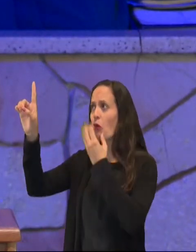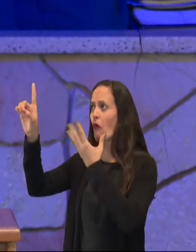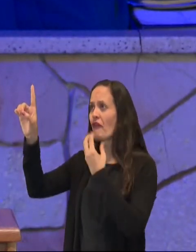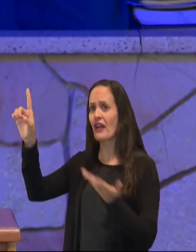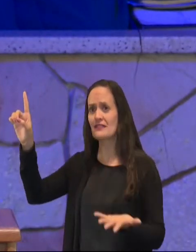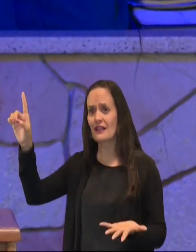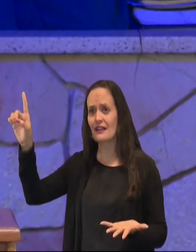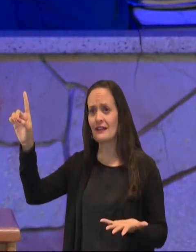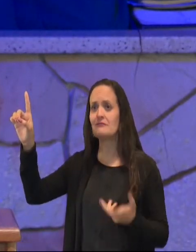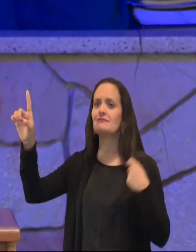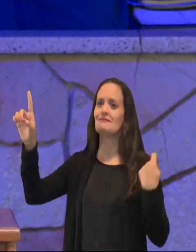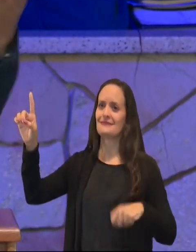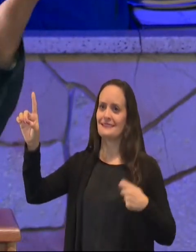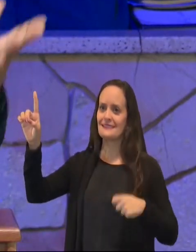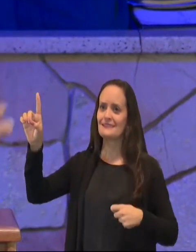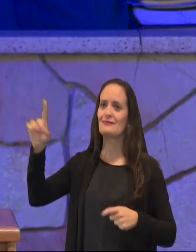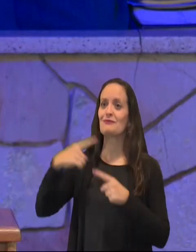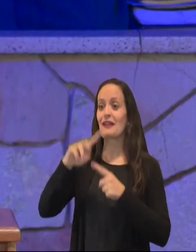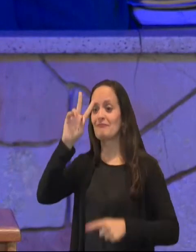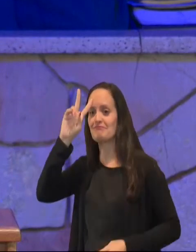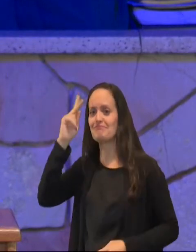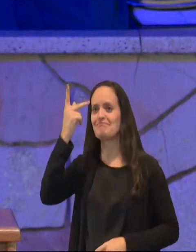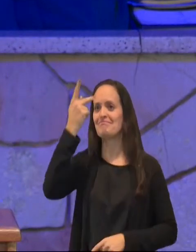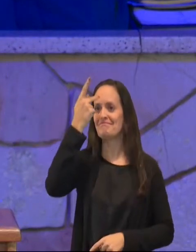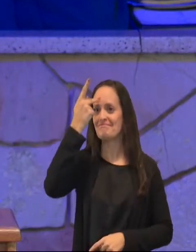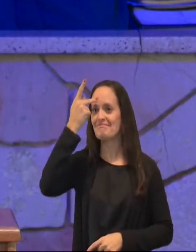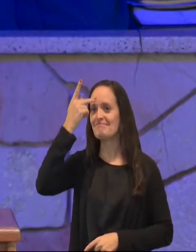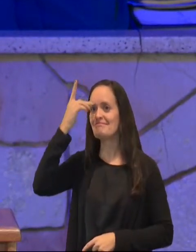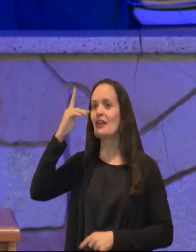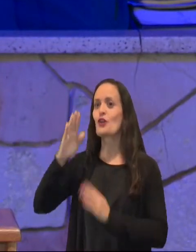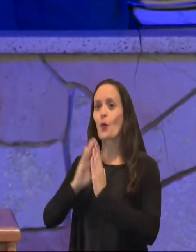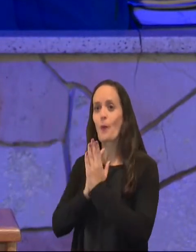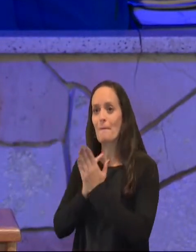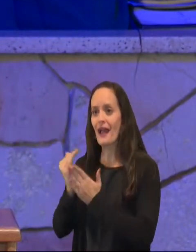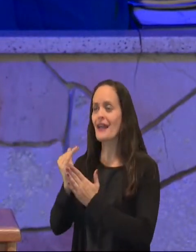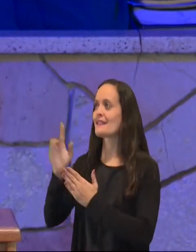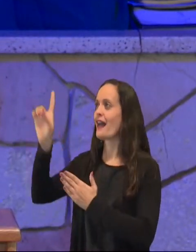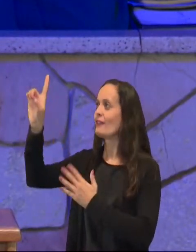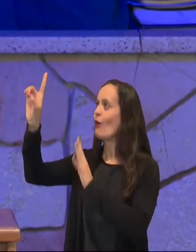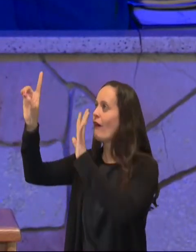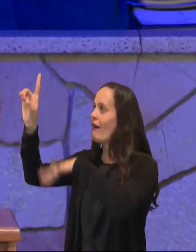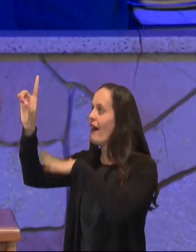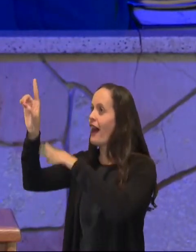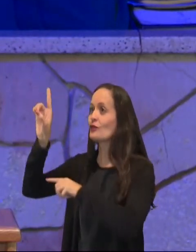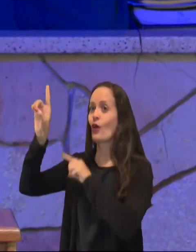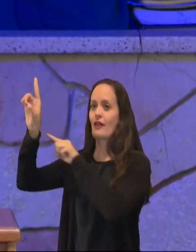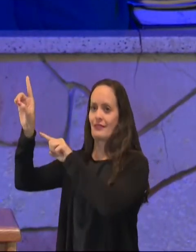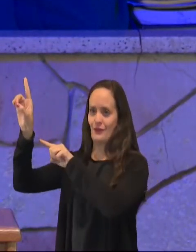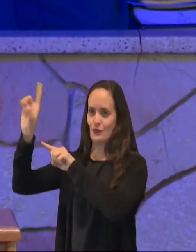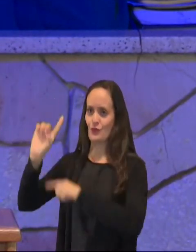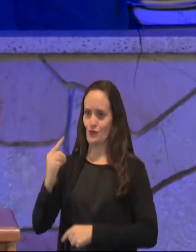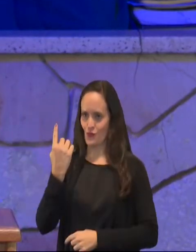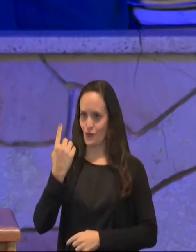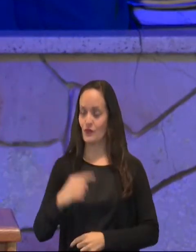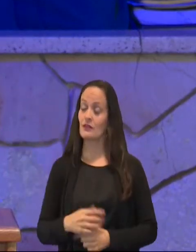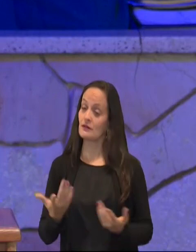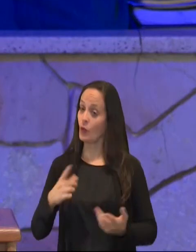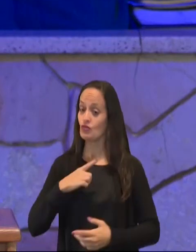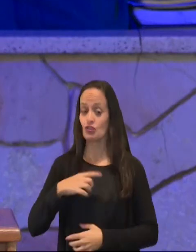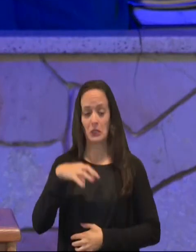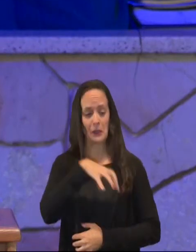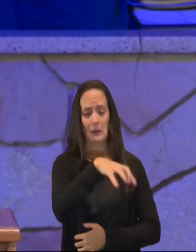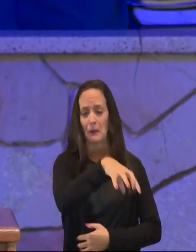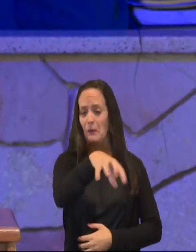Salvador. Ao longo da nossa jornada, nós encontramos pessoas de diversas religiões, de diversas classes sociais. Nós